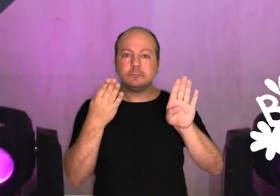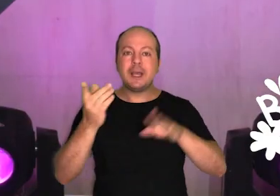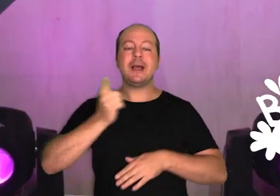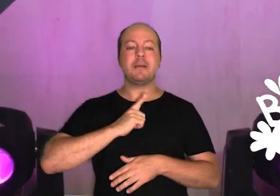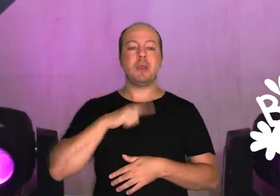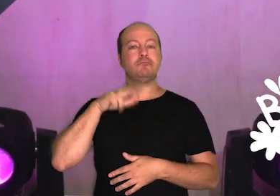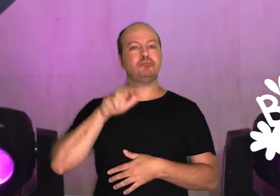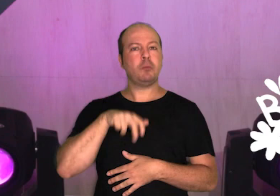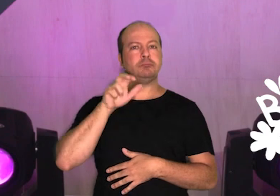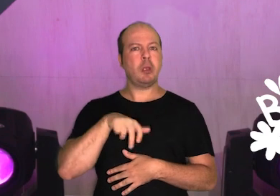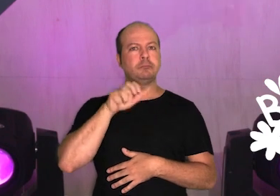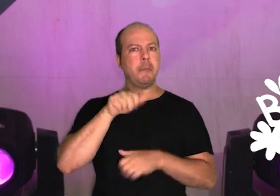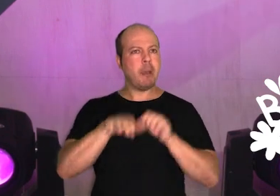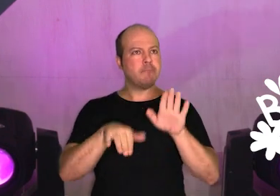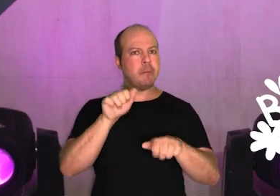Onomatopeia andando.